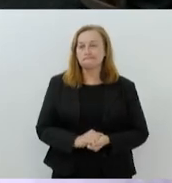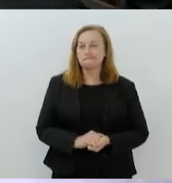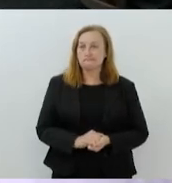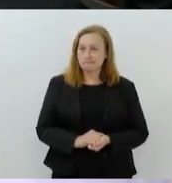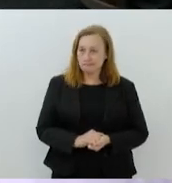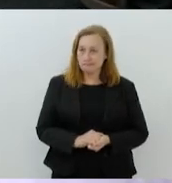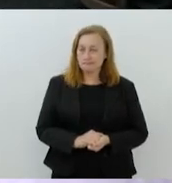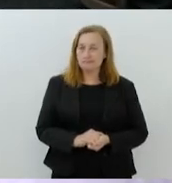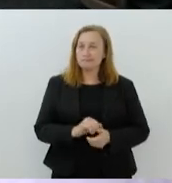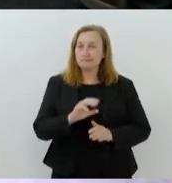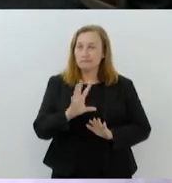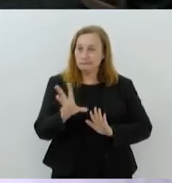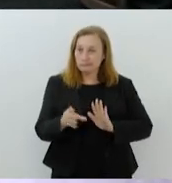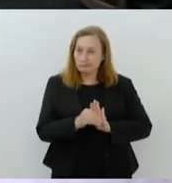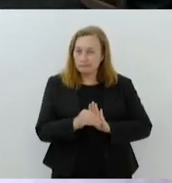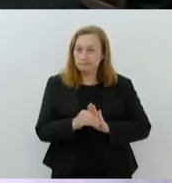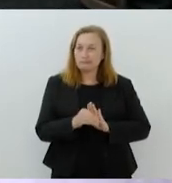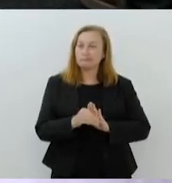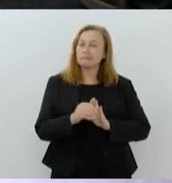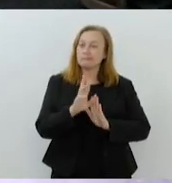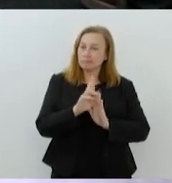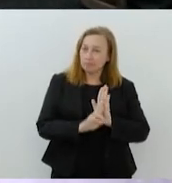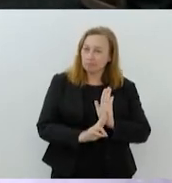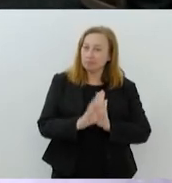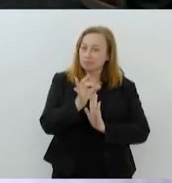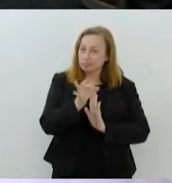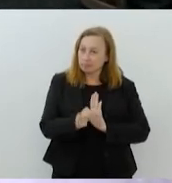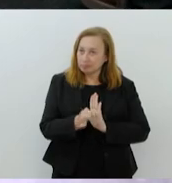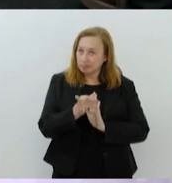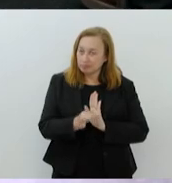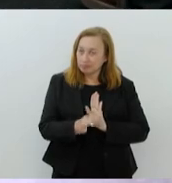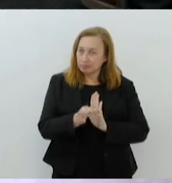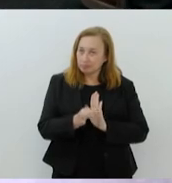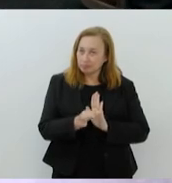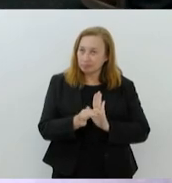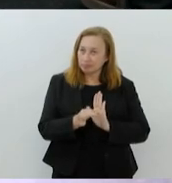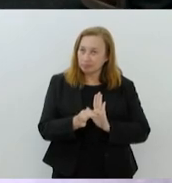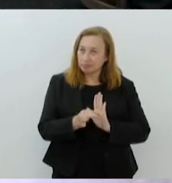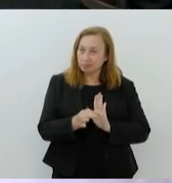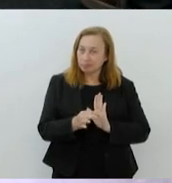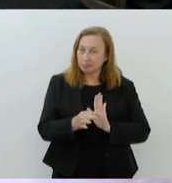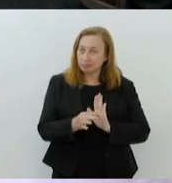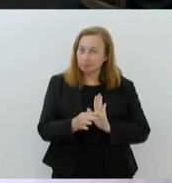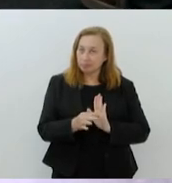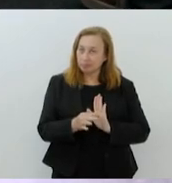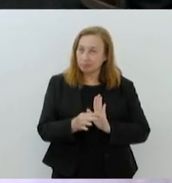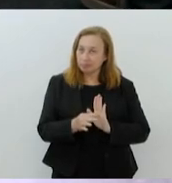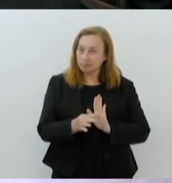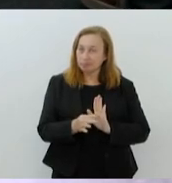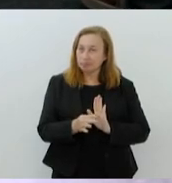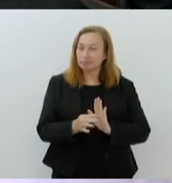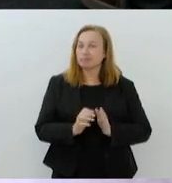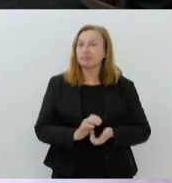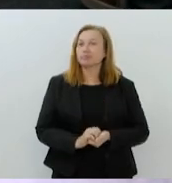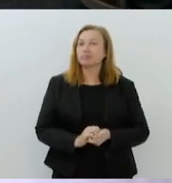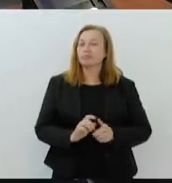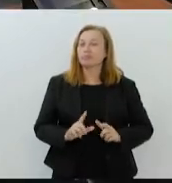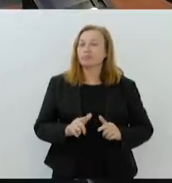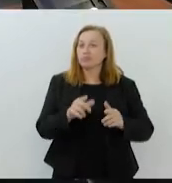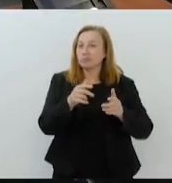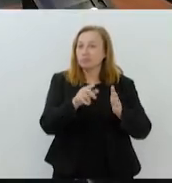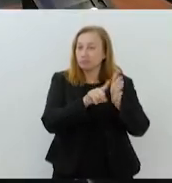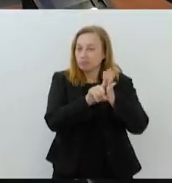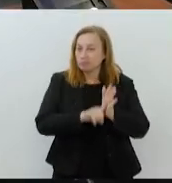faz as emendas de redação necessárias a dar o perfil do ato legislativo que agora está sendo examinado.